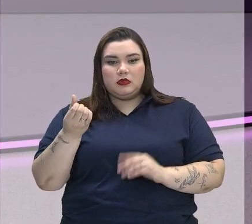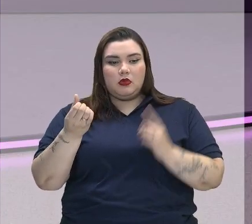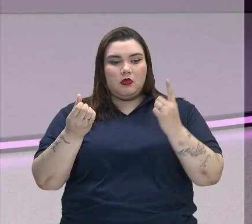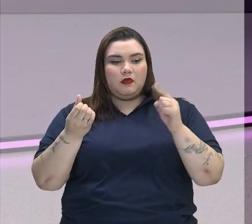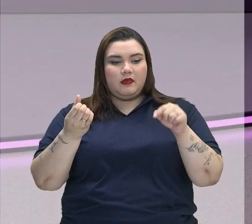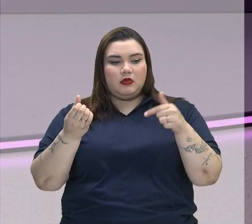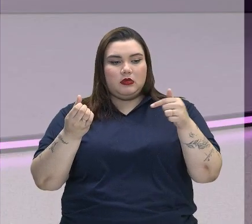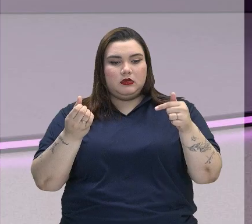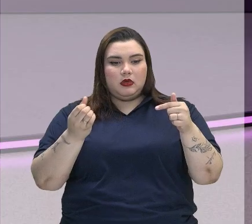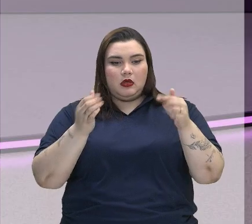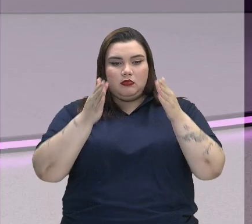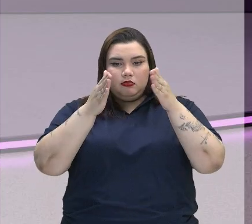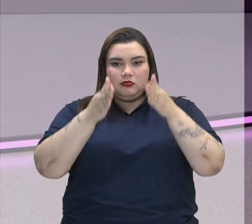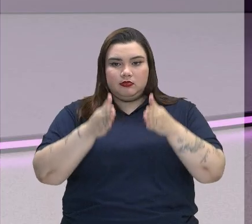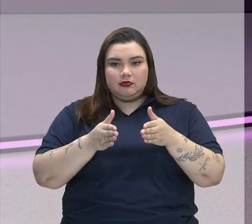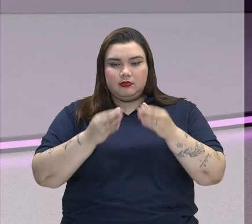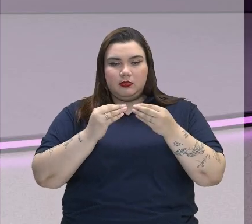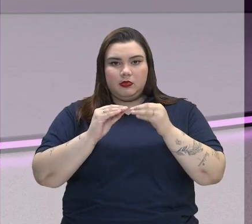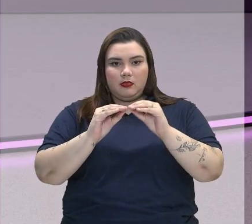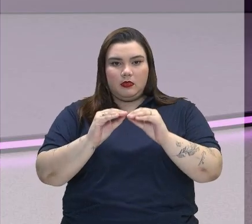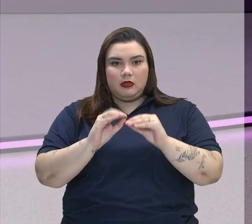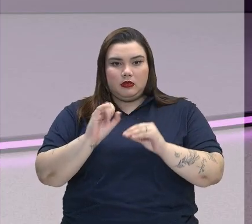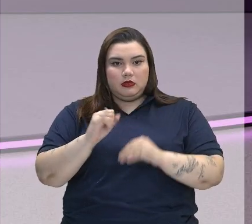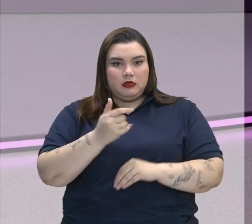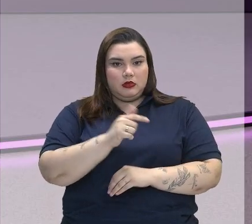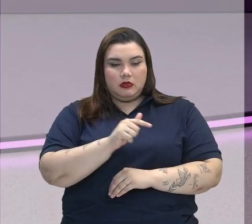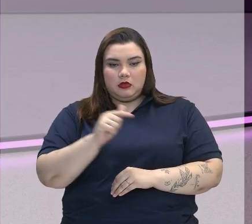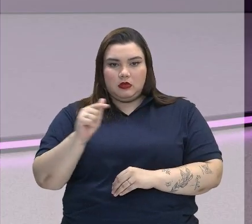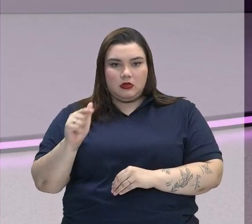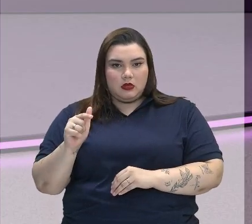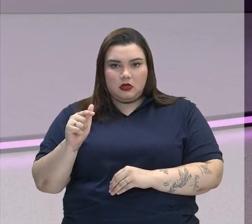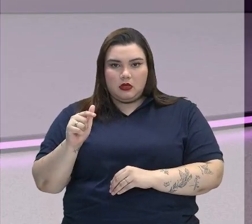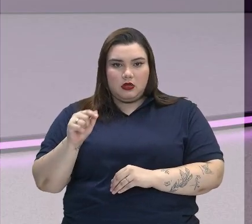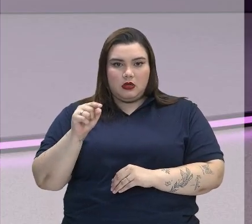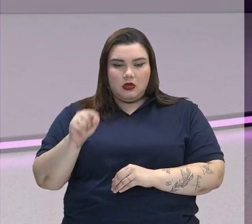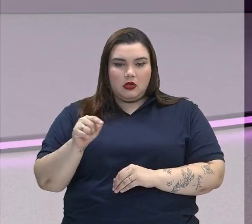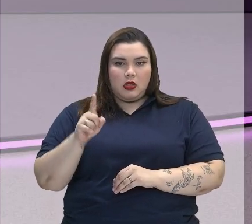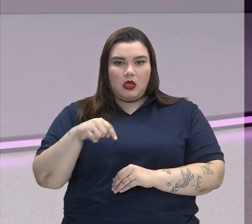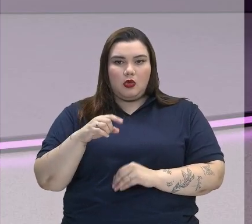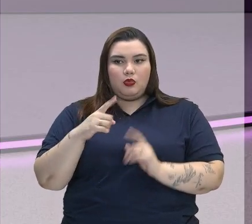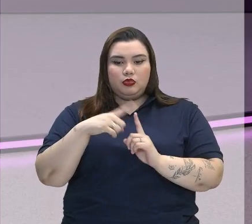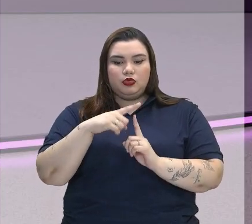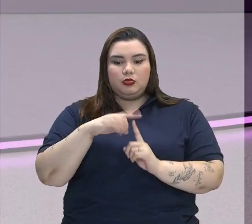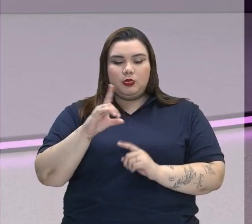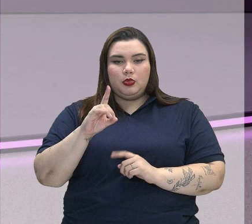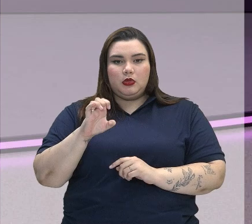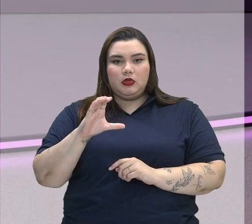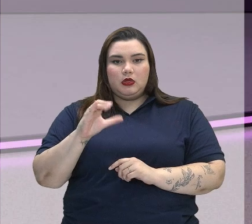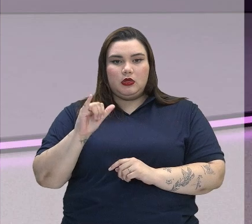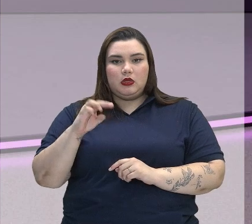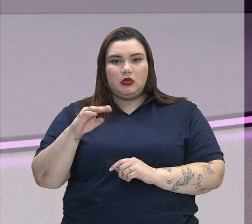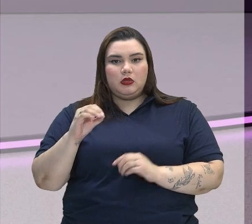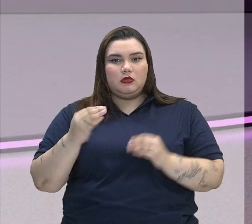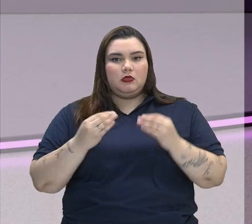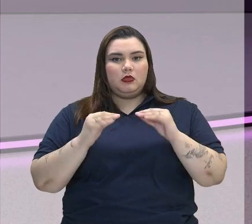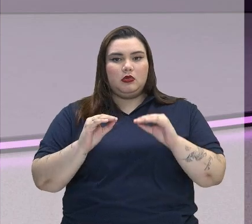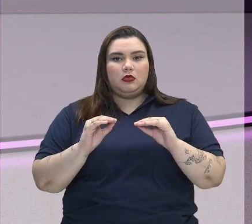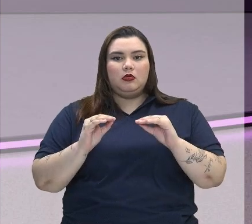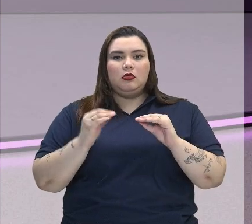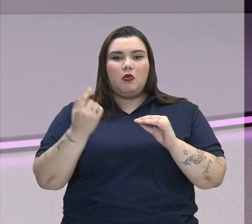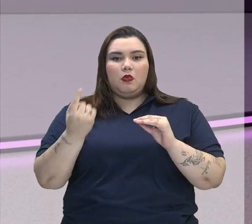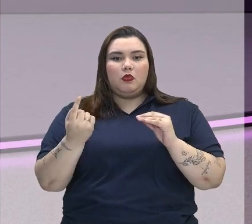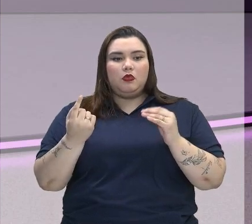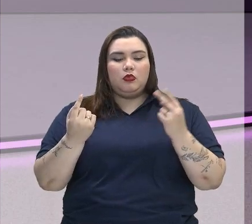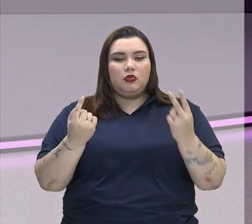1,7. Caso não tivesse essas marcações menores, que são os décimos, o que você faria? Entre 1 e o